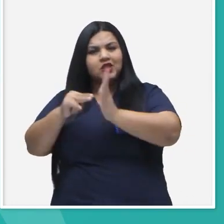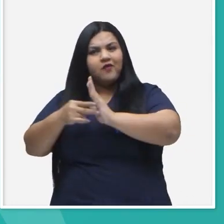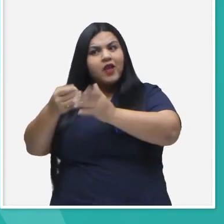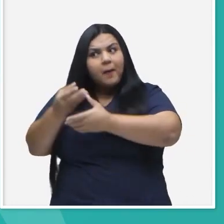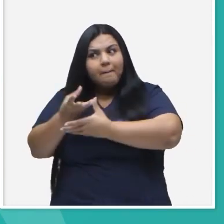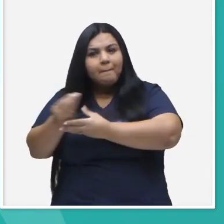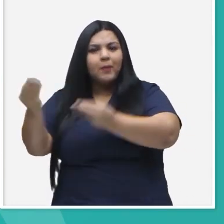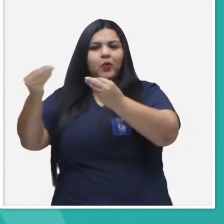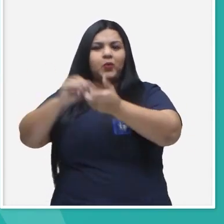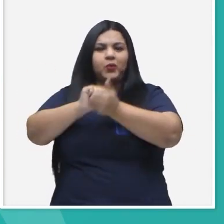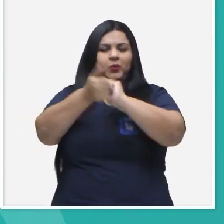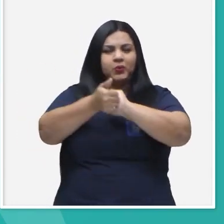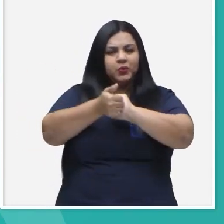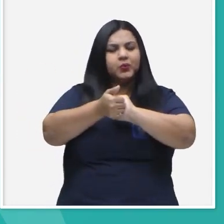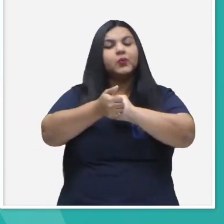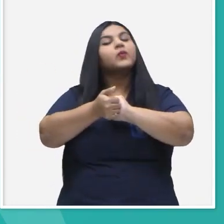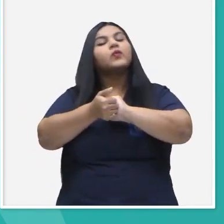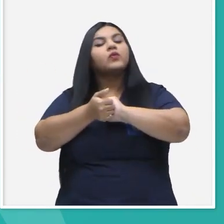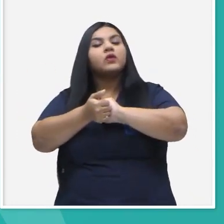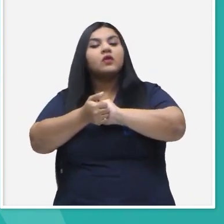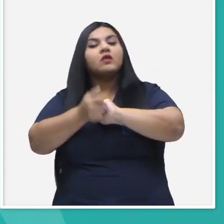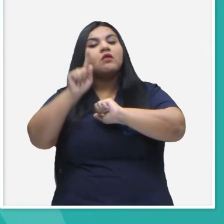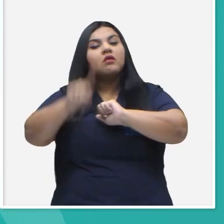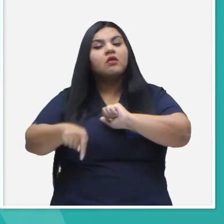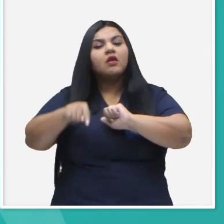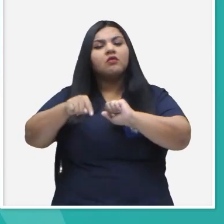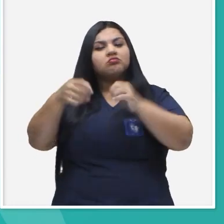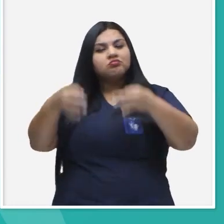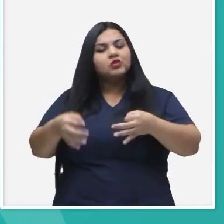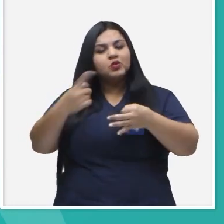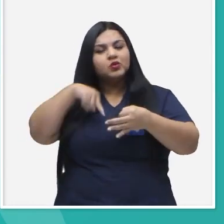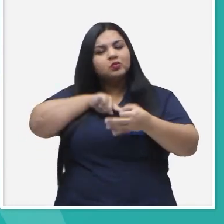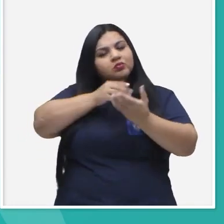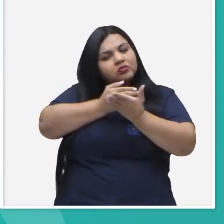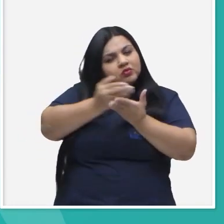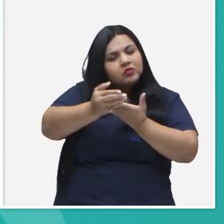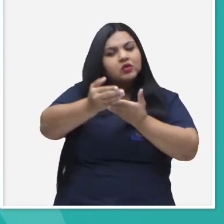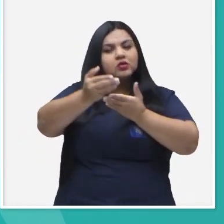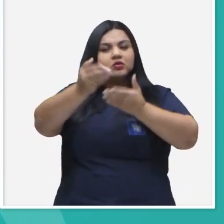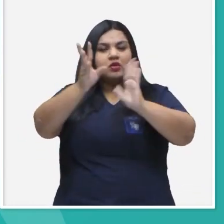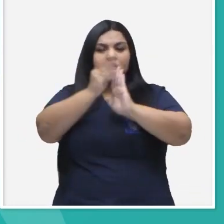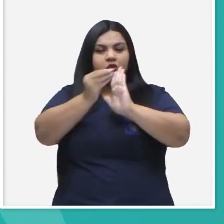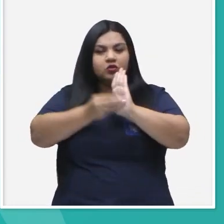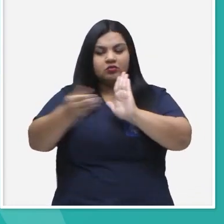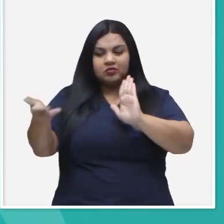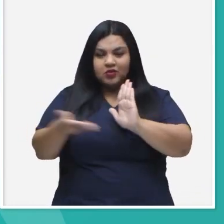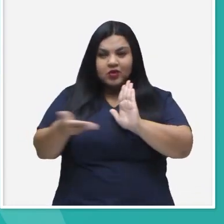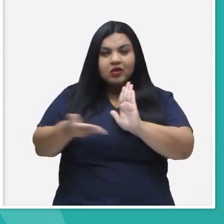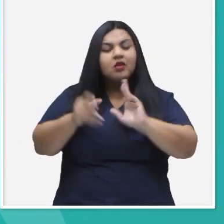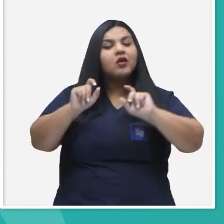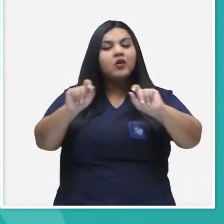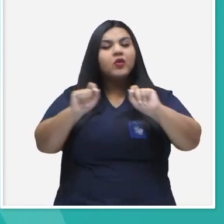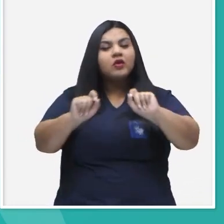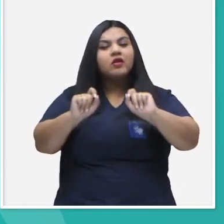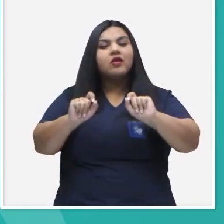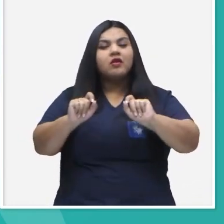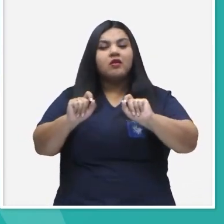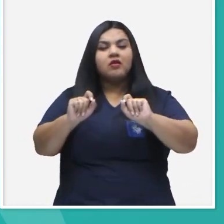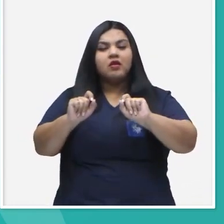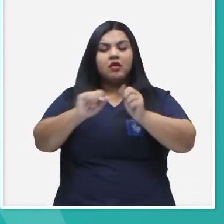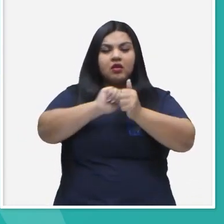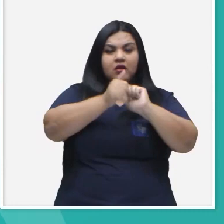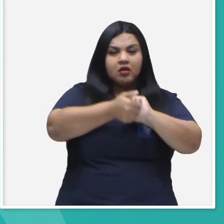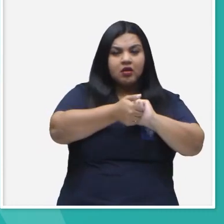poliesportiva. Então, eu estou aqui justamente para a gente começar a falar sobre o nosso conteúdo de hoje, que é a respeito dos